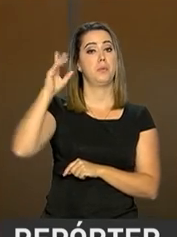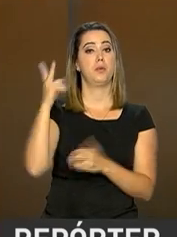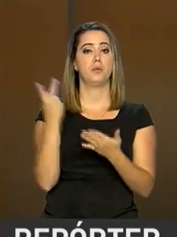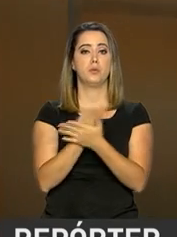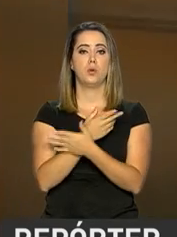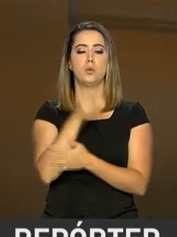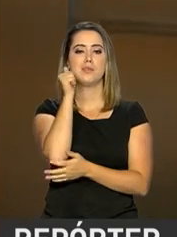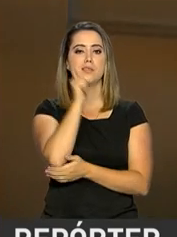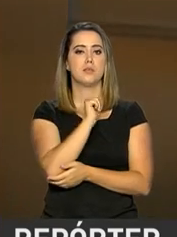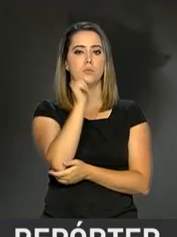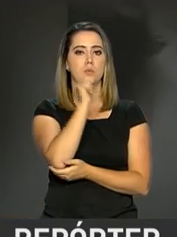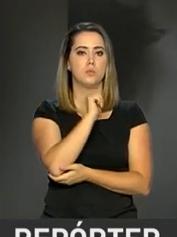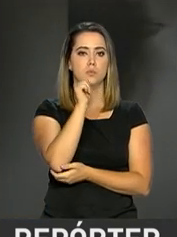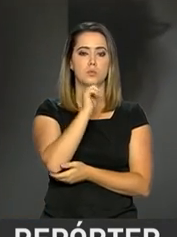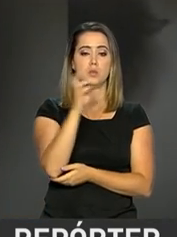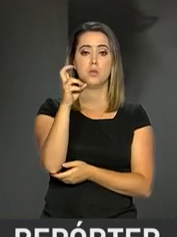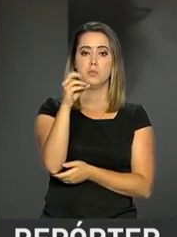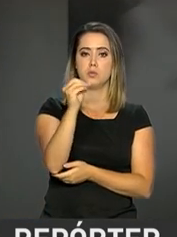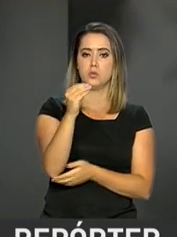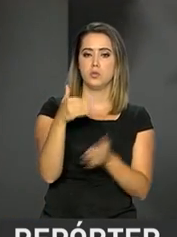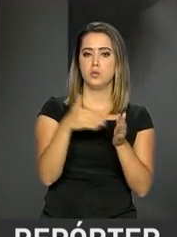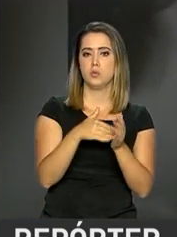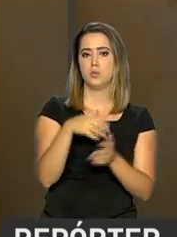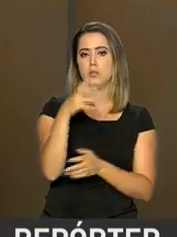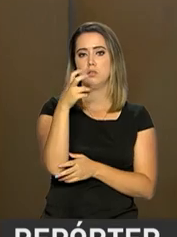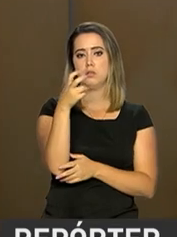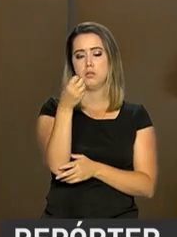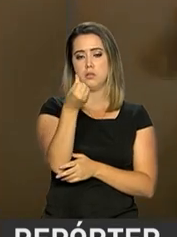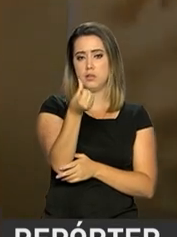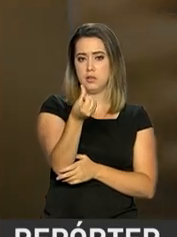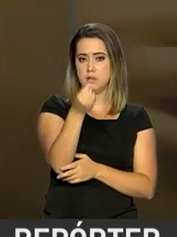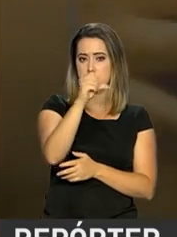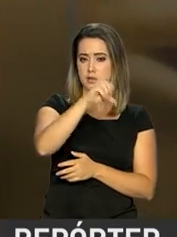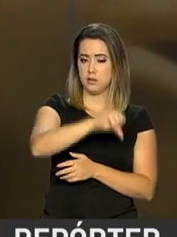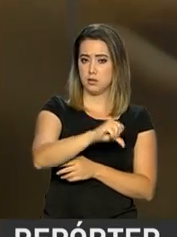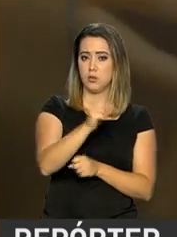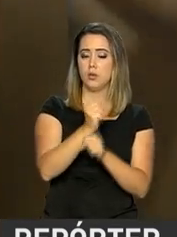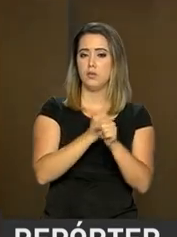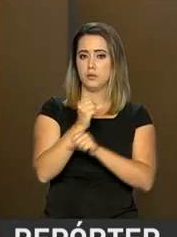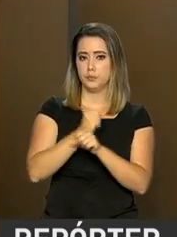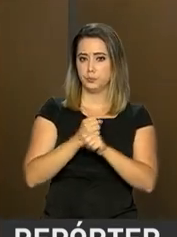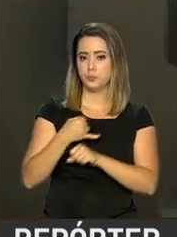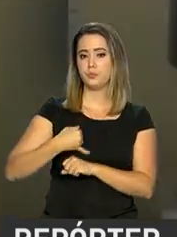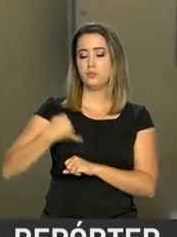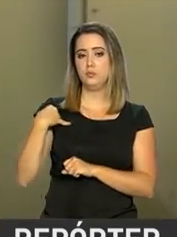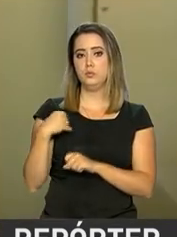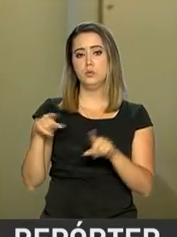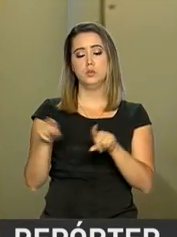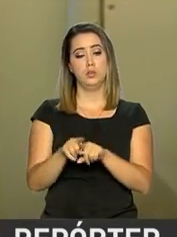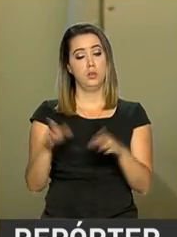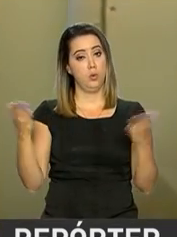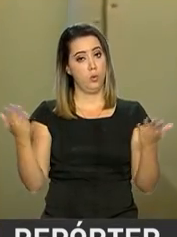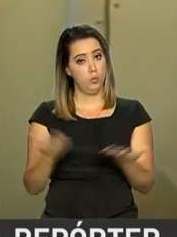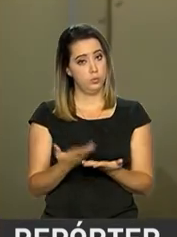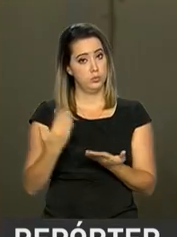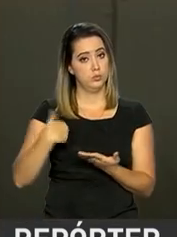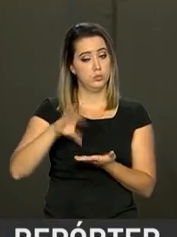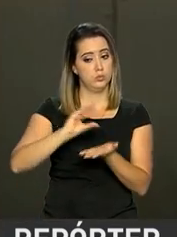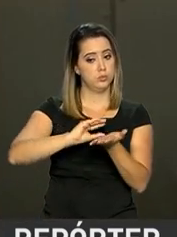feita em mulheres na faixa de 50 a 69 anos de idade. Atualmente, são